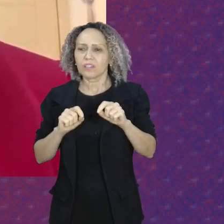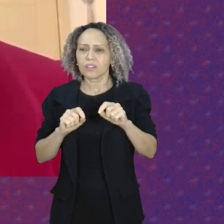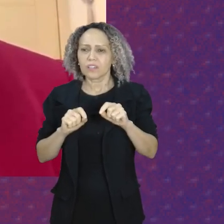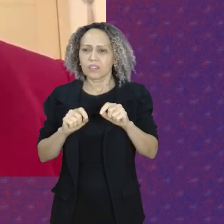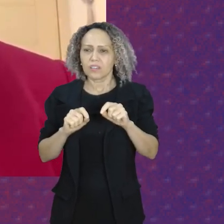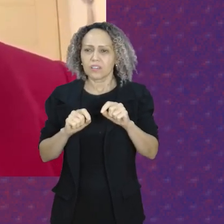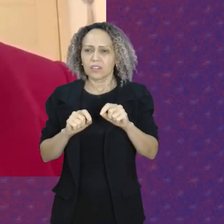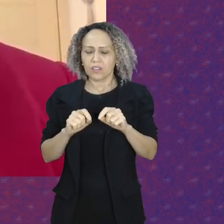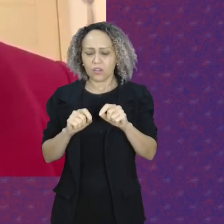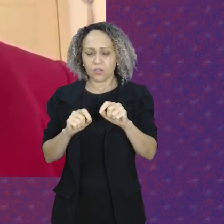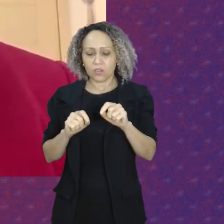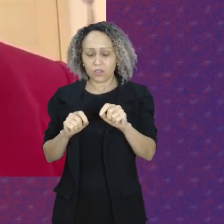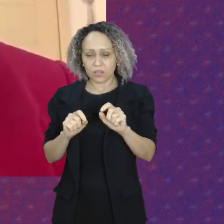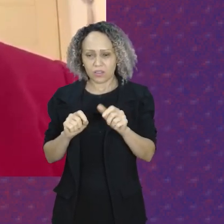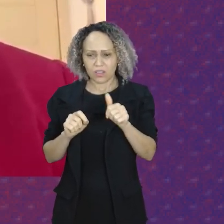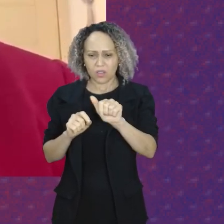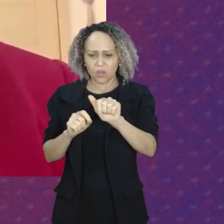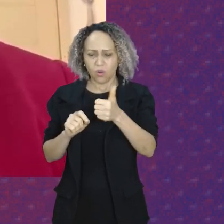11